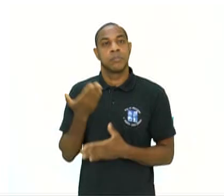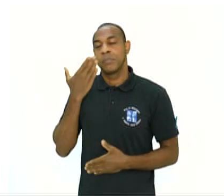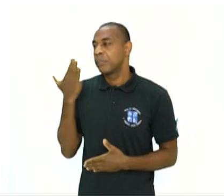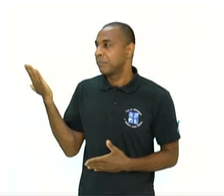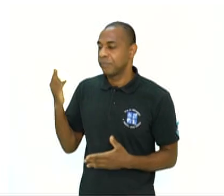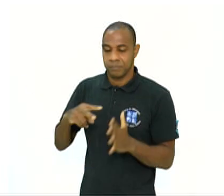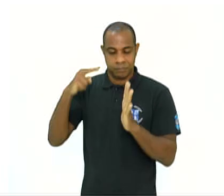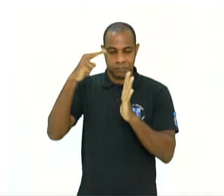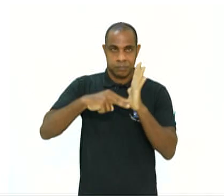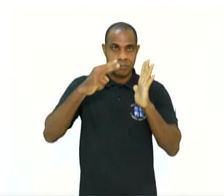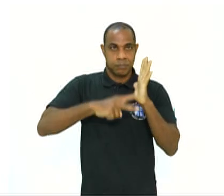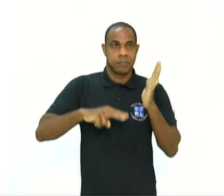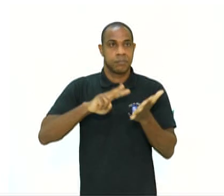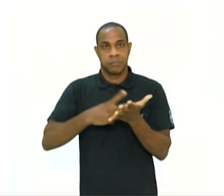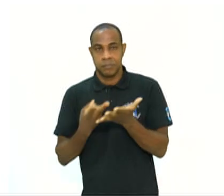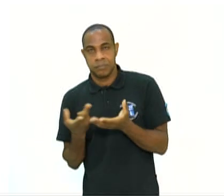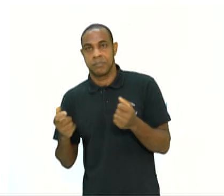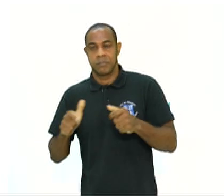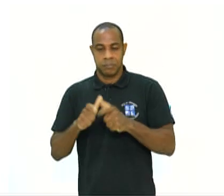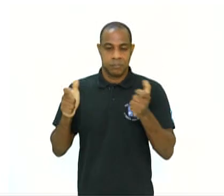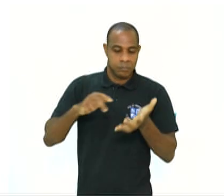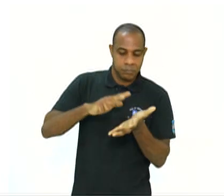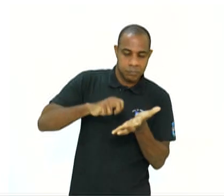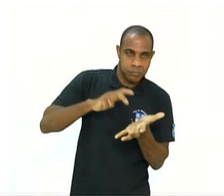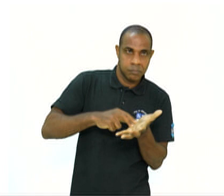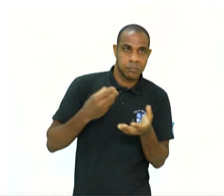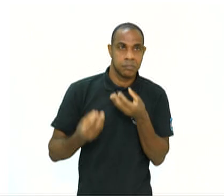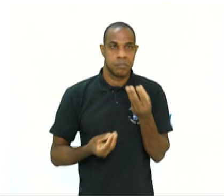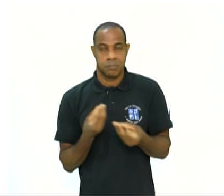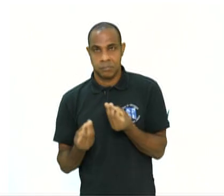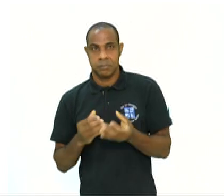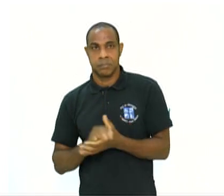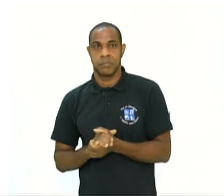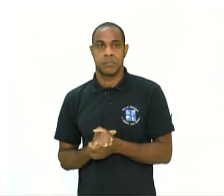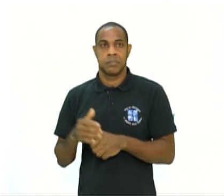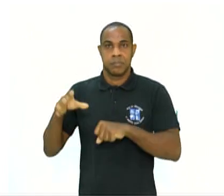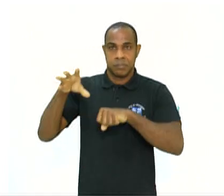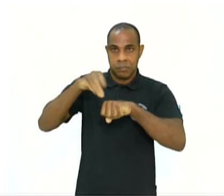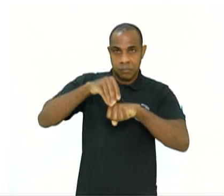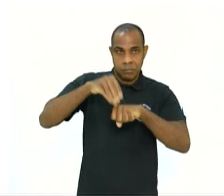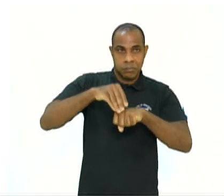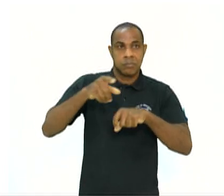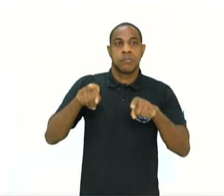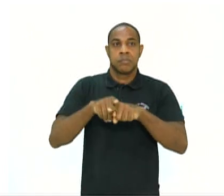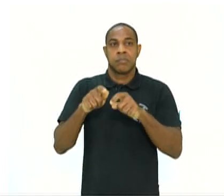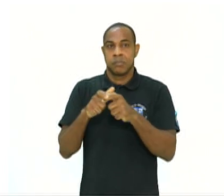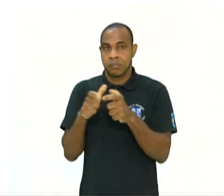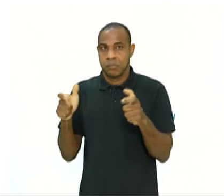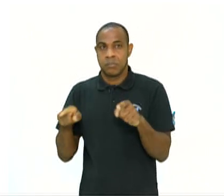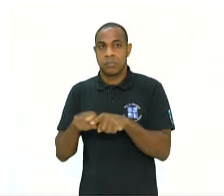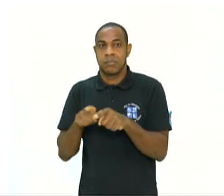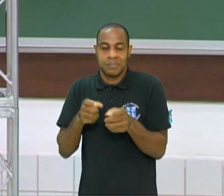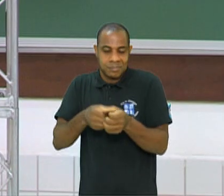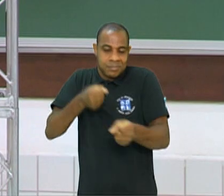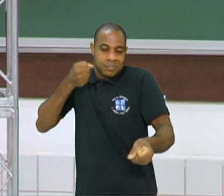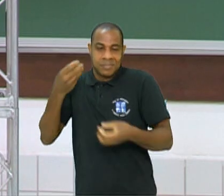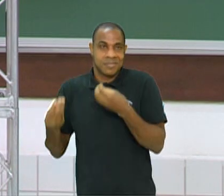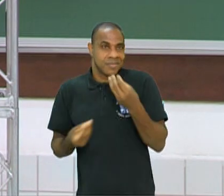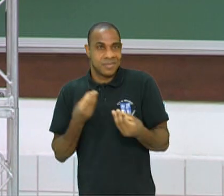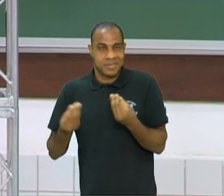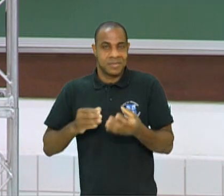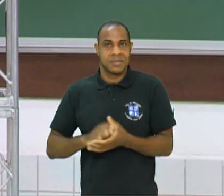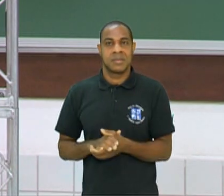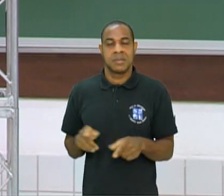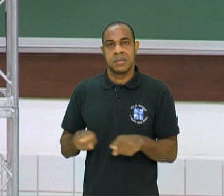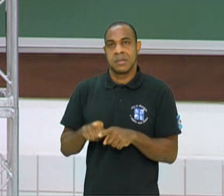Fizemos leitura e interpretação, ampliamos nosso vocabulário, conhecemos um pouco sobre a origem do cupido e